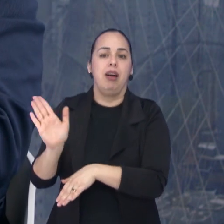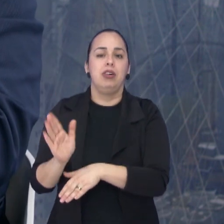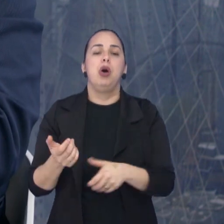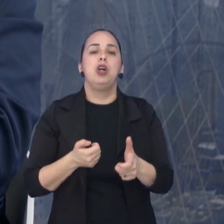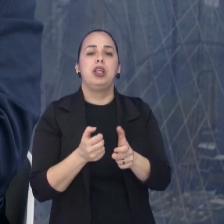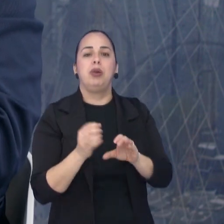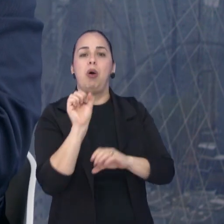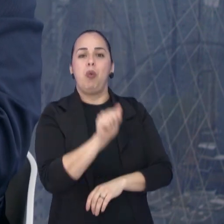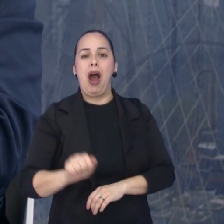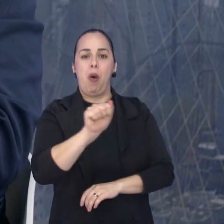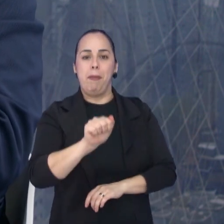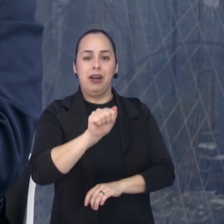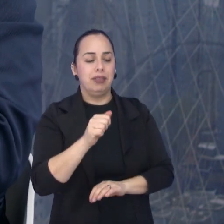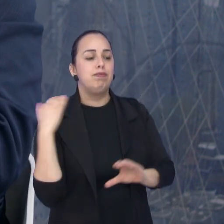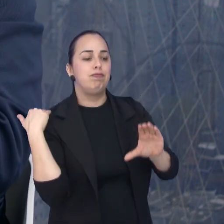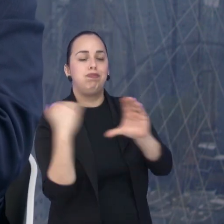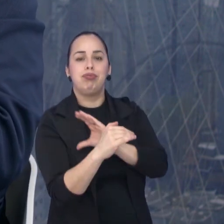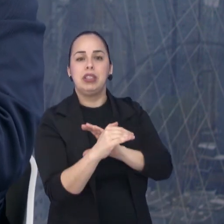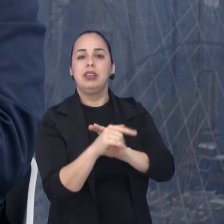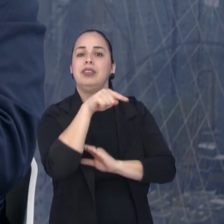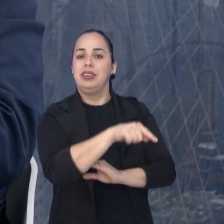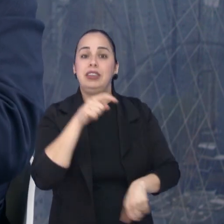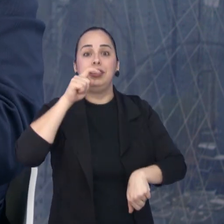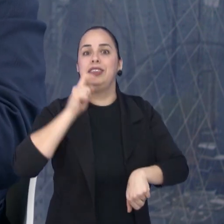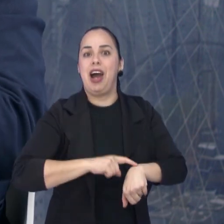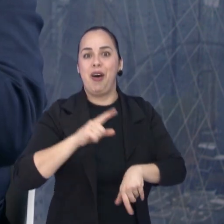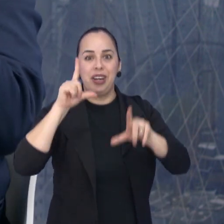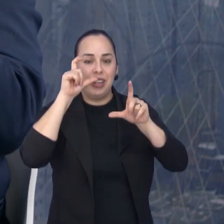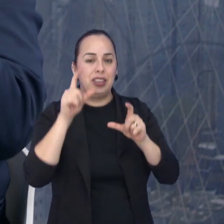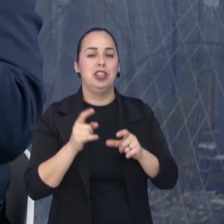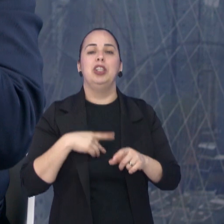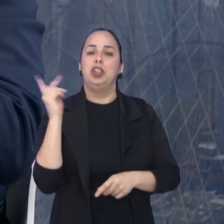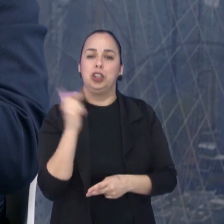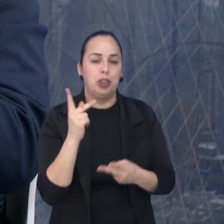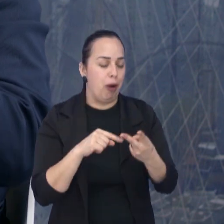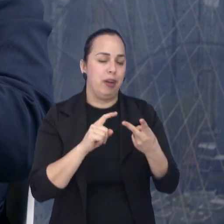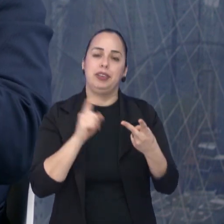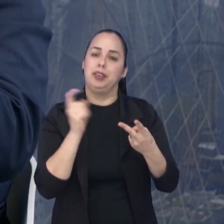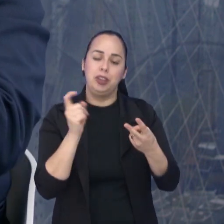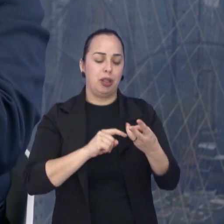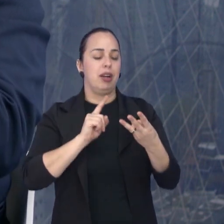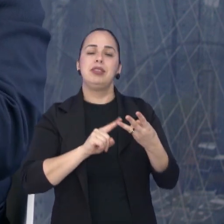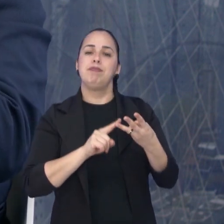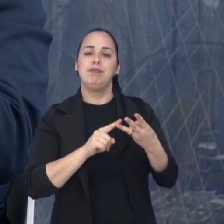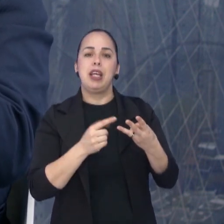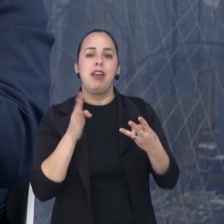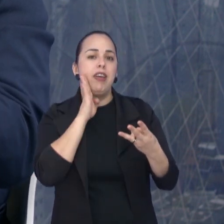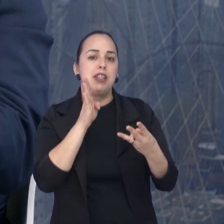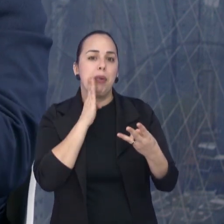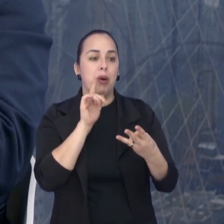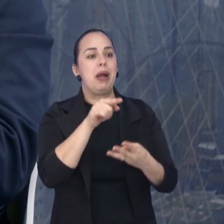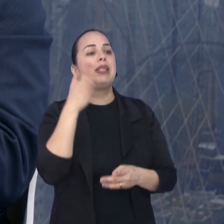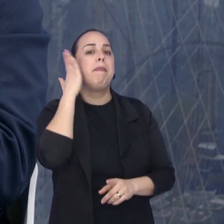dou ali uma busca, eu já quero ver o Instagram, quero Face, TikTok e vai por aí afora para ter uma ideia da localidade.